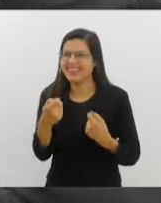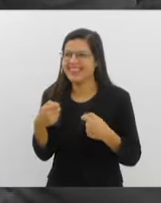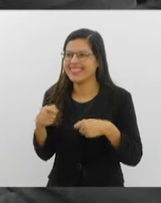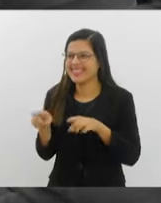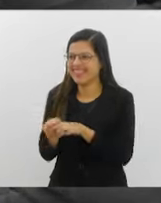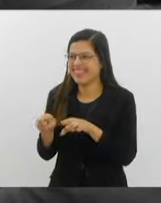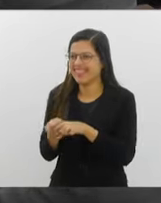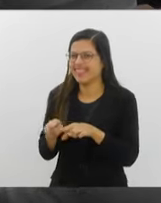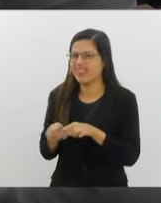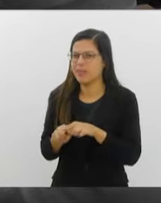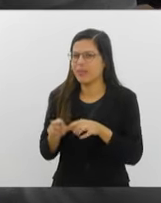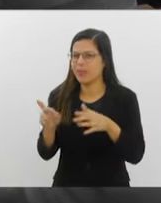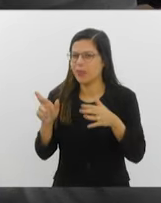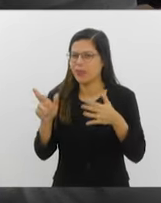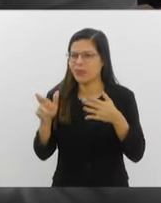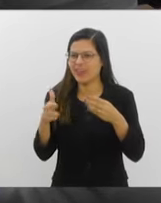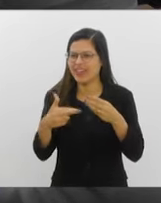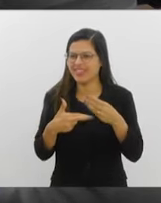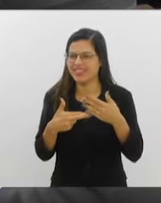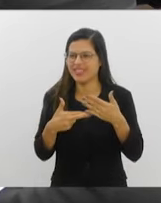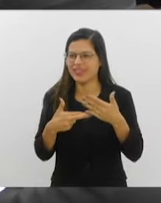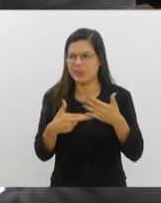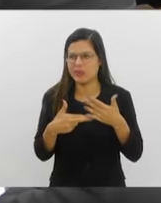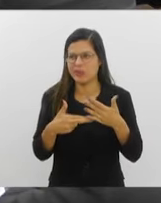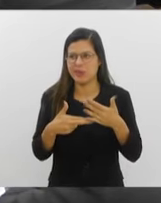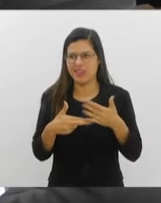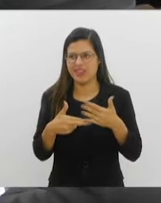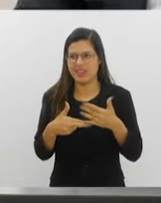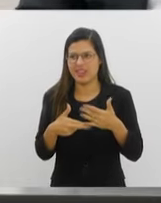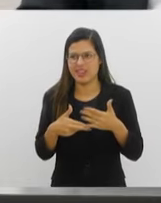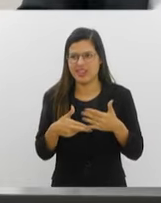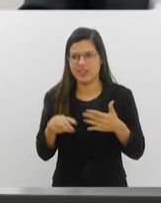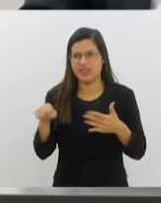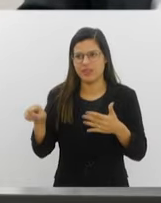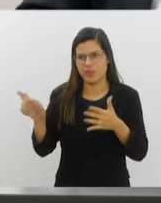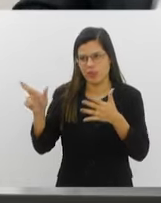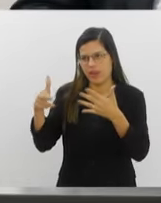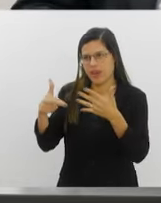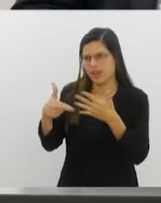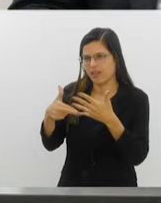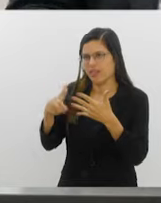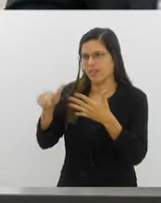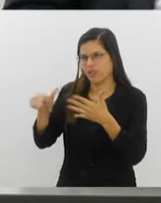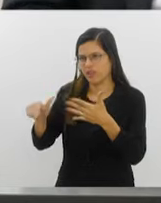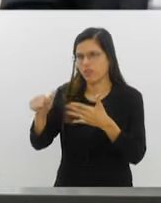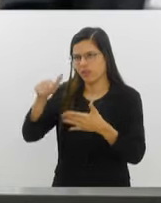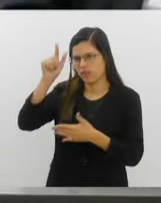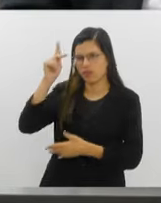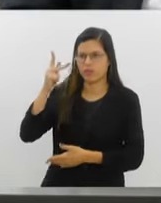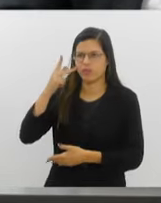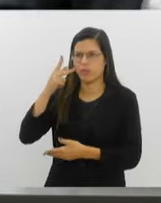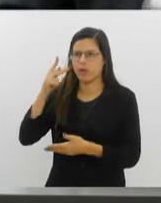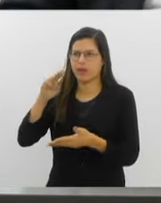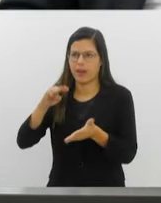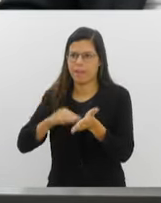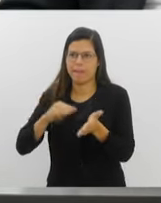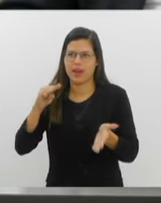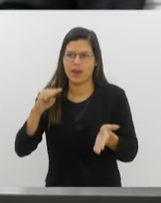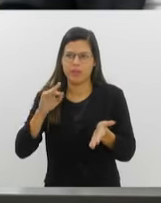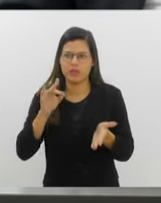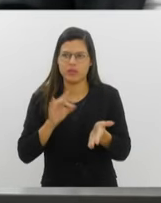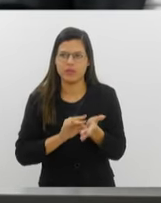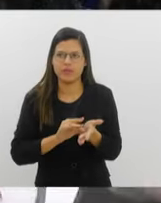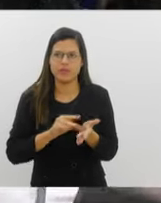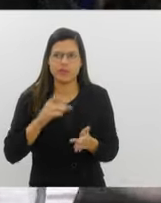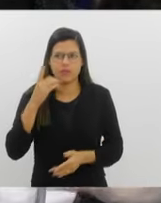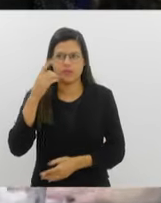desculpa. Designado, vou designar para Vossa Excelência o relator do vencido porque é membro titular. Deputada Élica, questão de